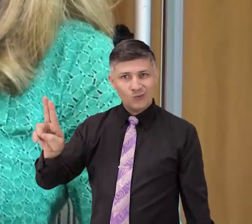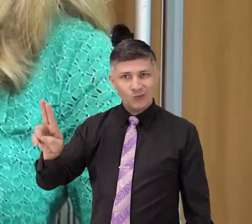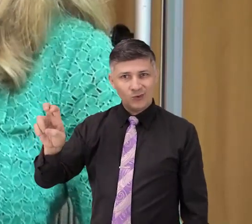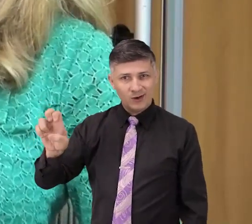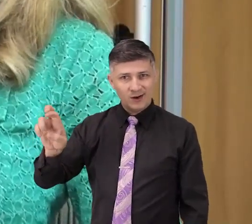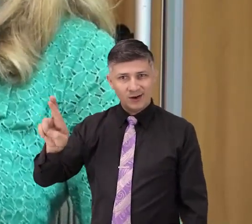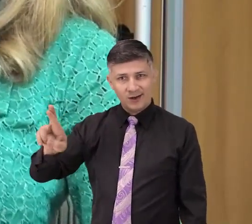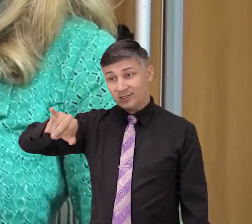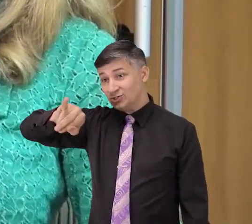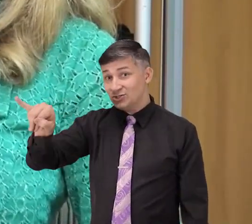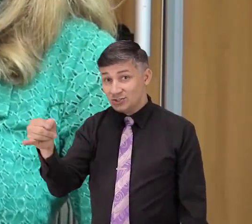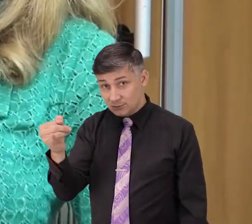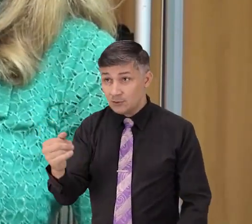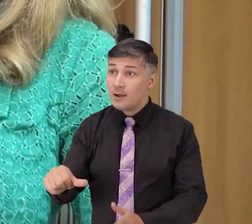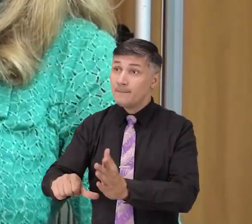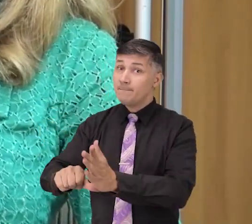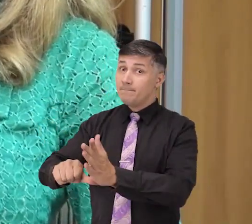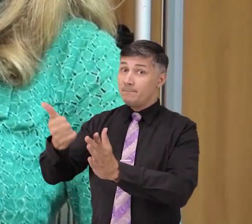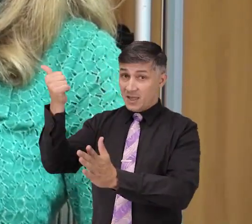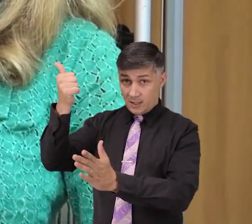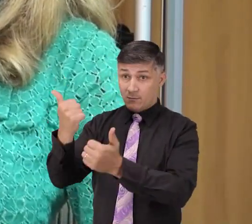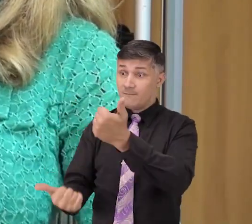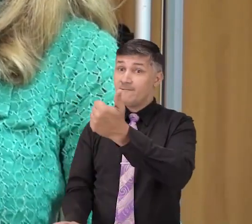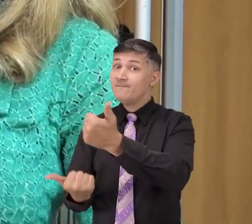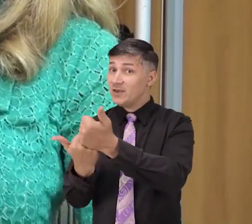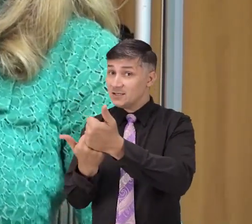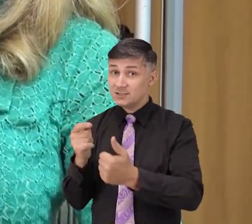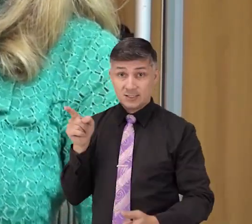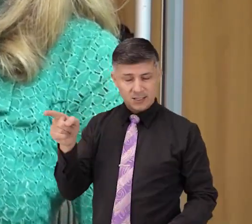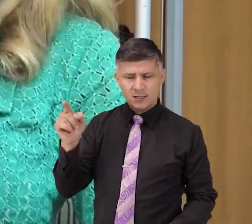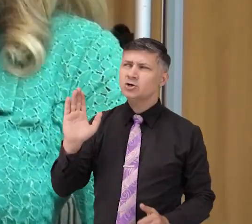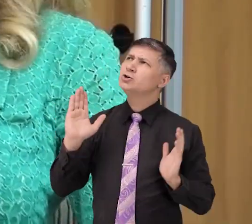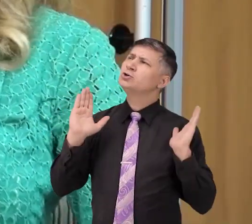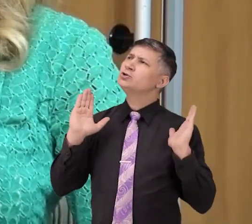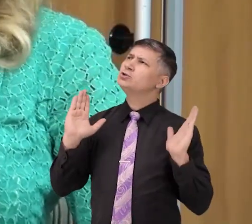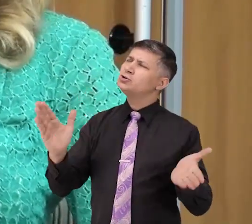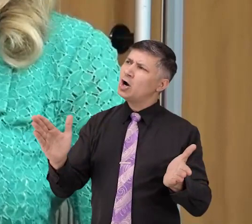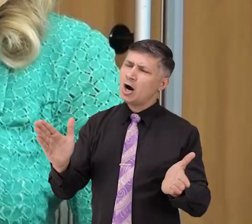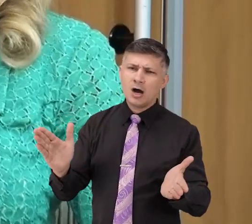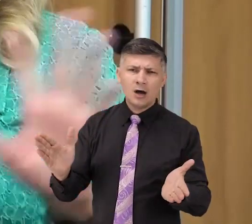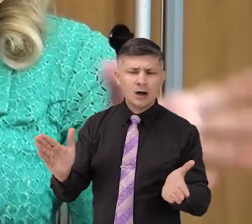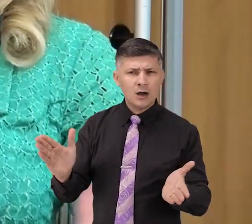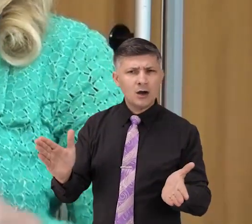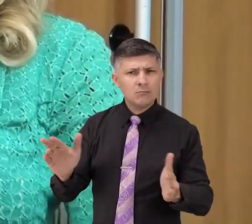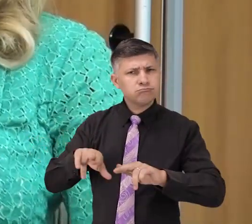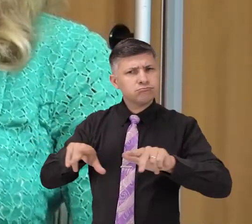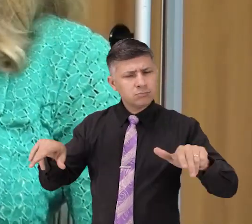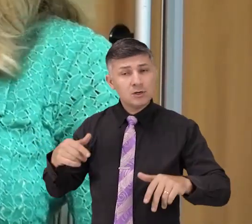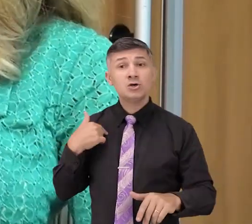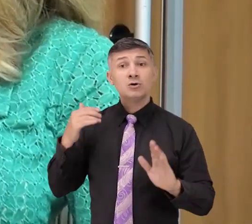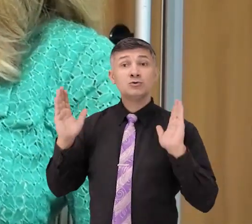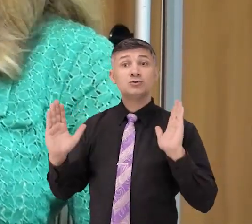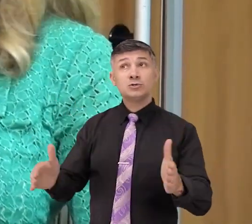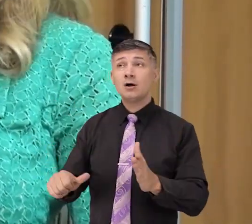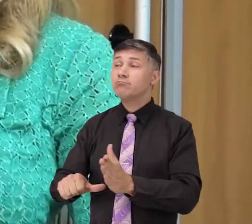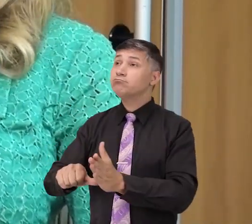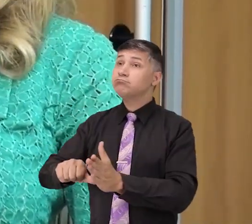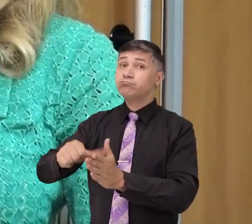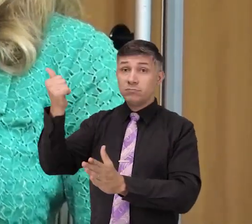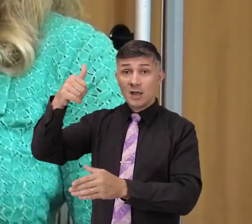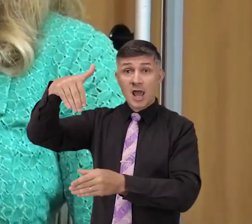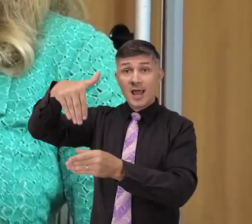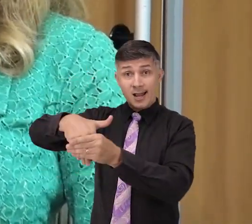na UERJ. Né, o meu primeiro vice, eu disputei, aliás, com a Dir, preciso fazer um parênteses aqui, eu disputei a